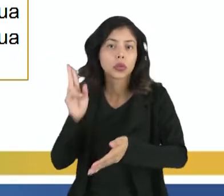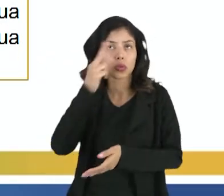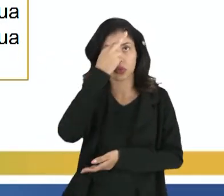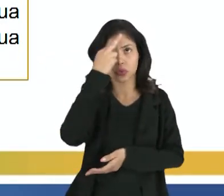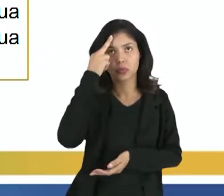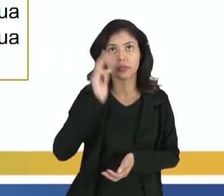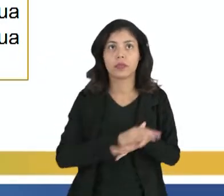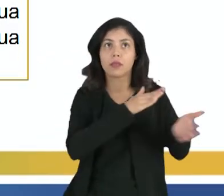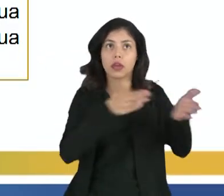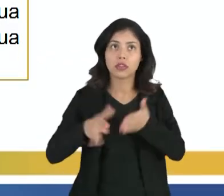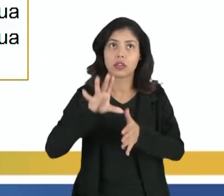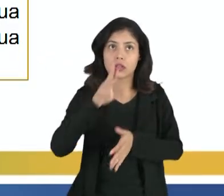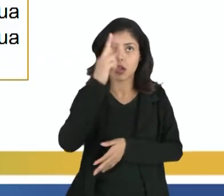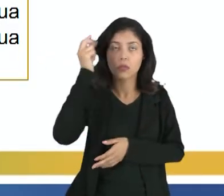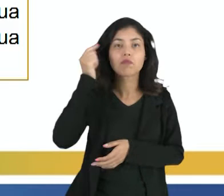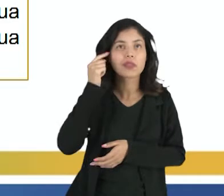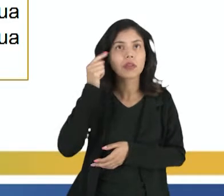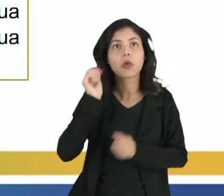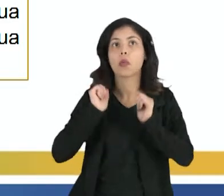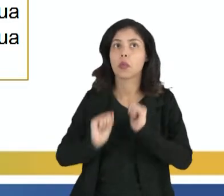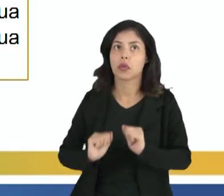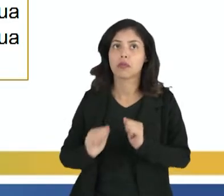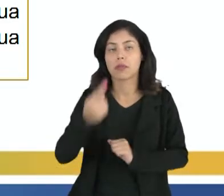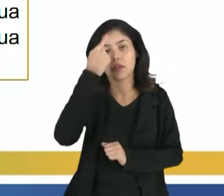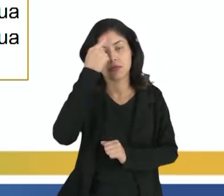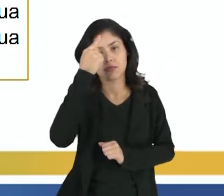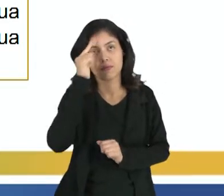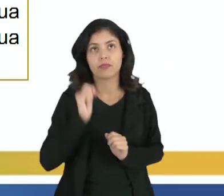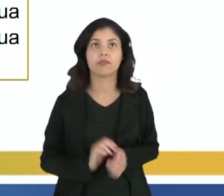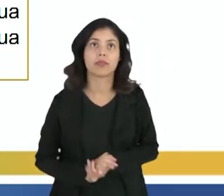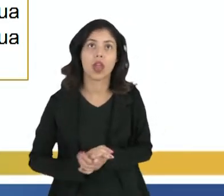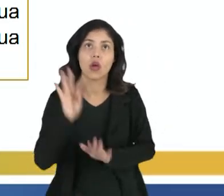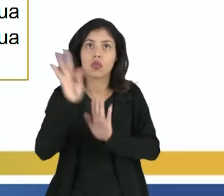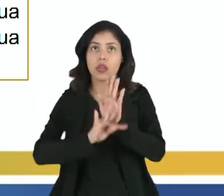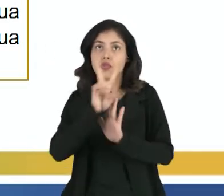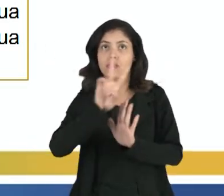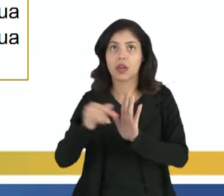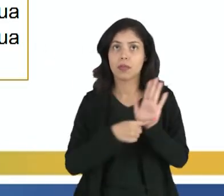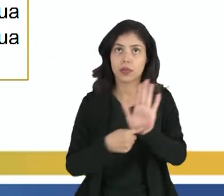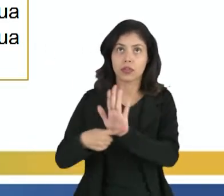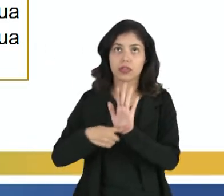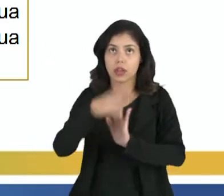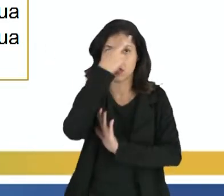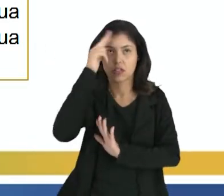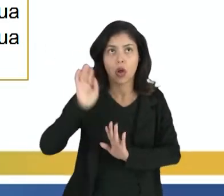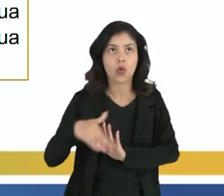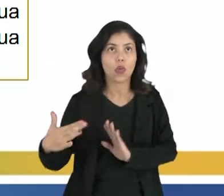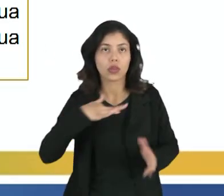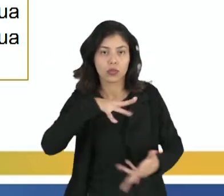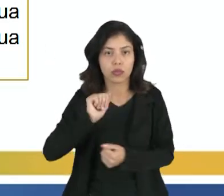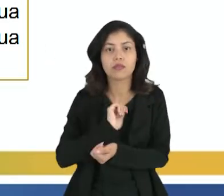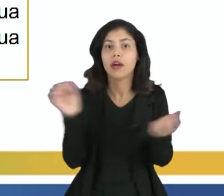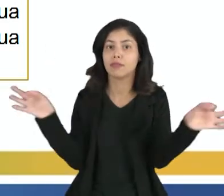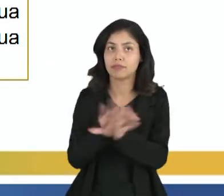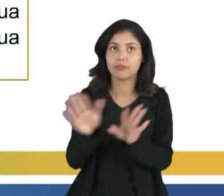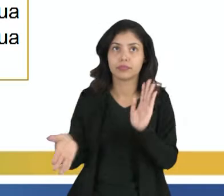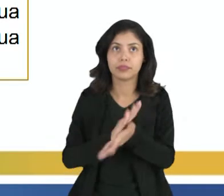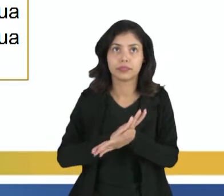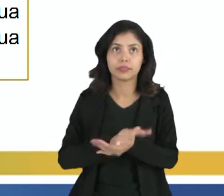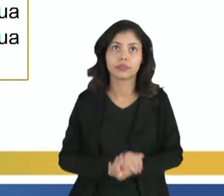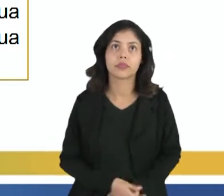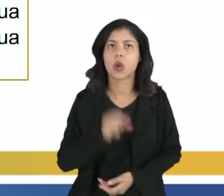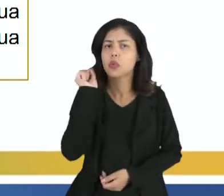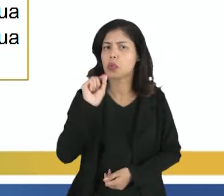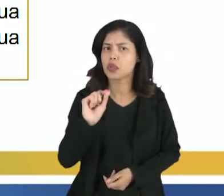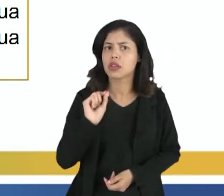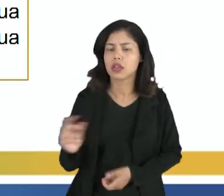da história. A partir desse raciocínio, podemos imaginar que o texto vai mostrar a história sobre quando o mundo vai acabar.